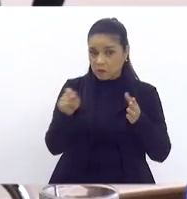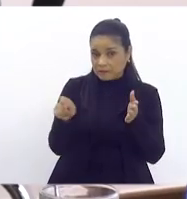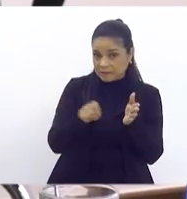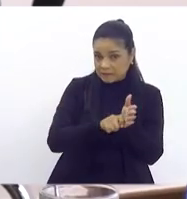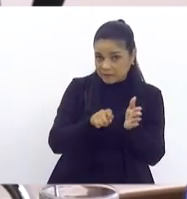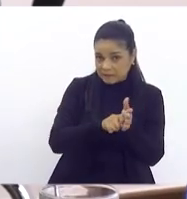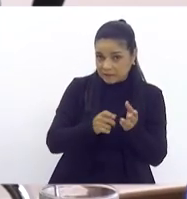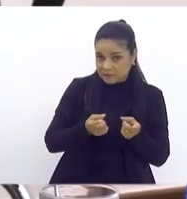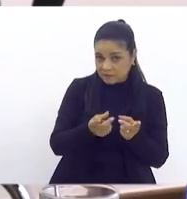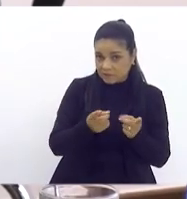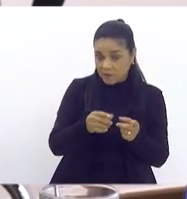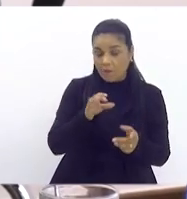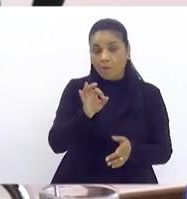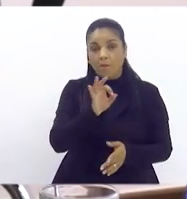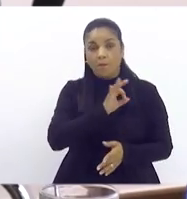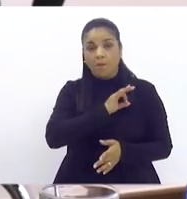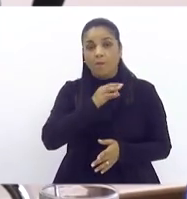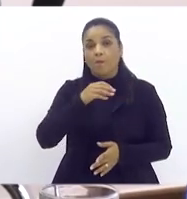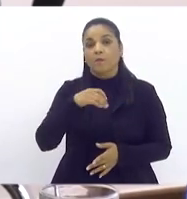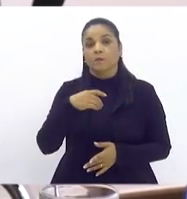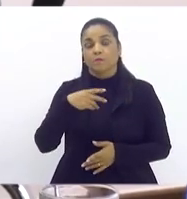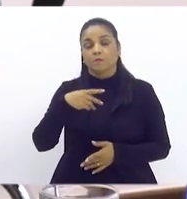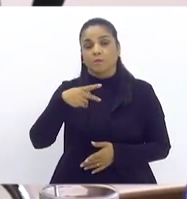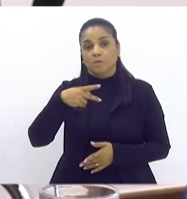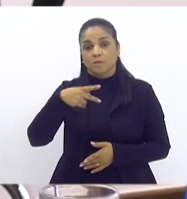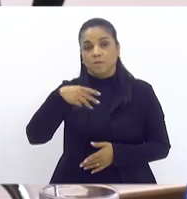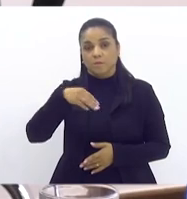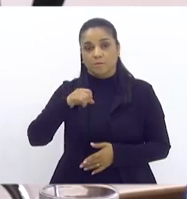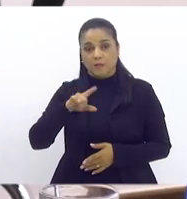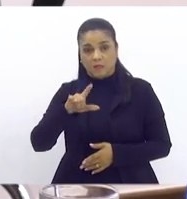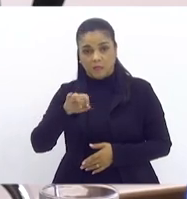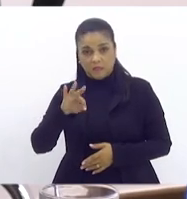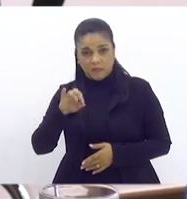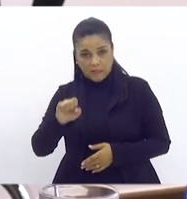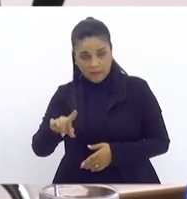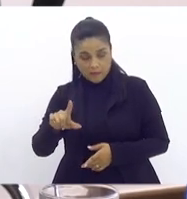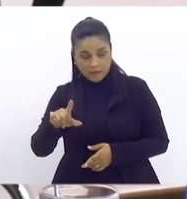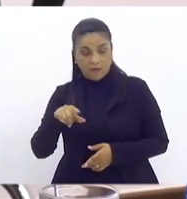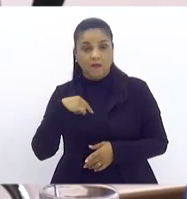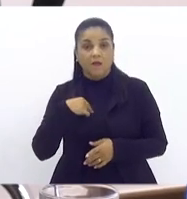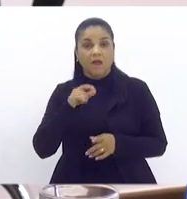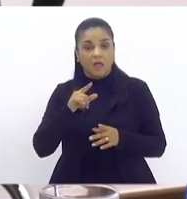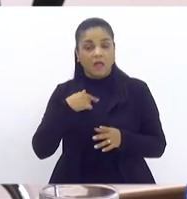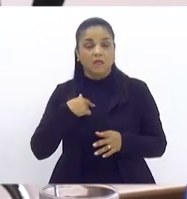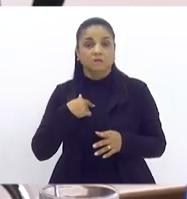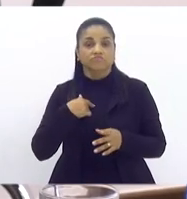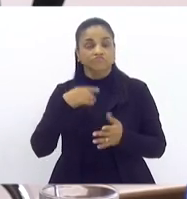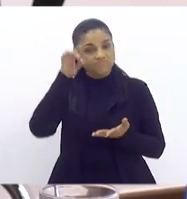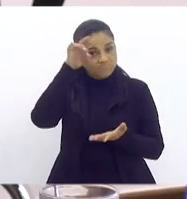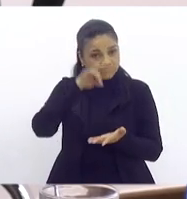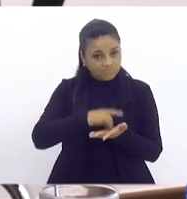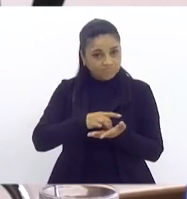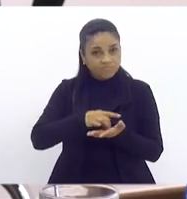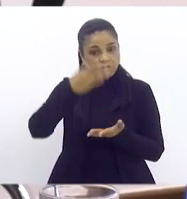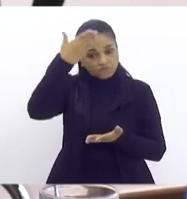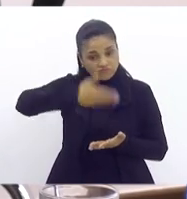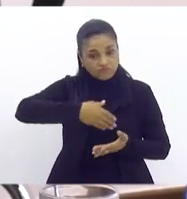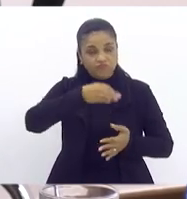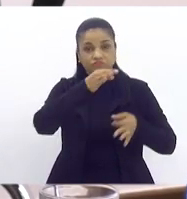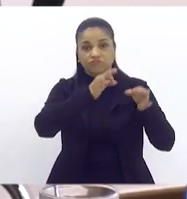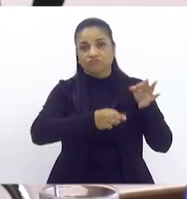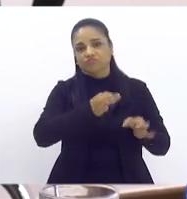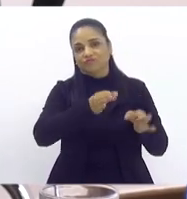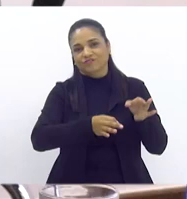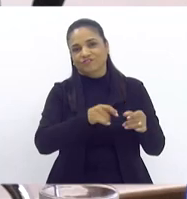são feitas pela PM em flagrante e essas prisões são esmagadoramente confirmadas pela justiça então